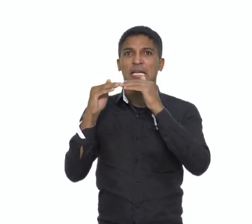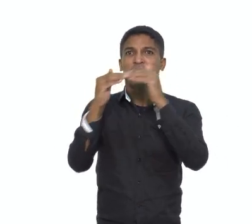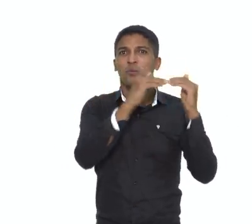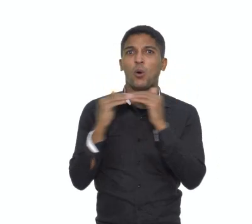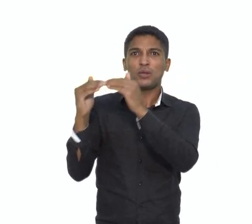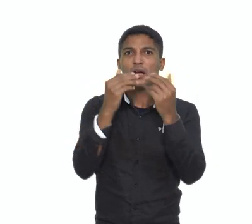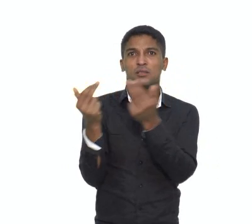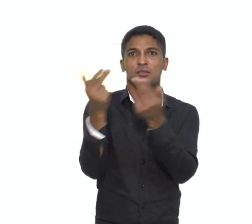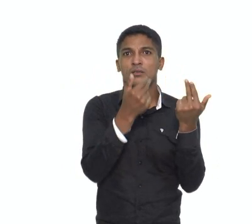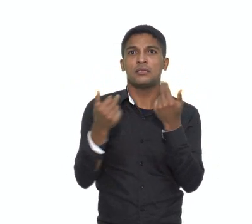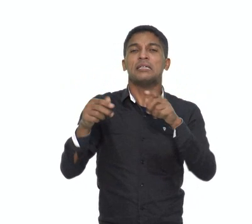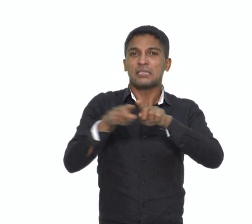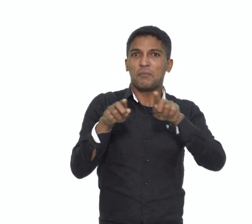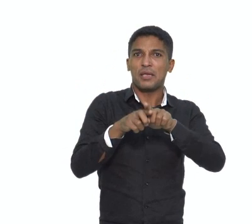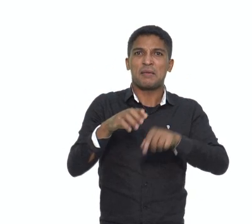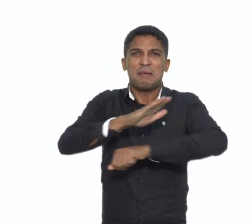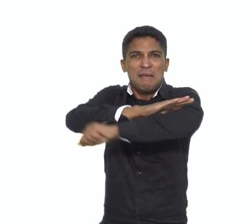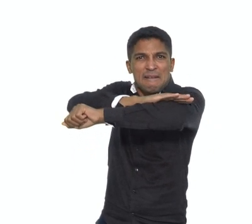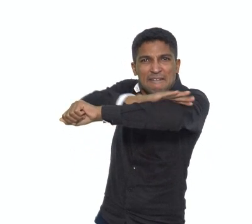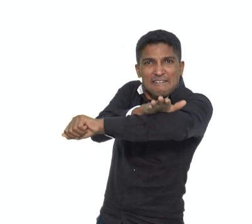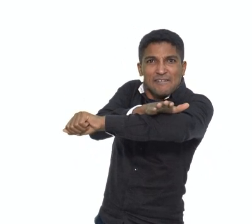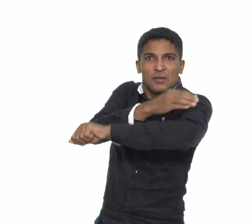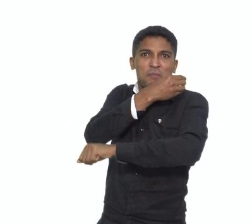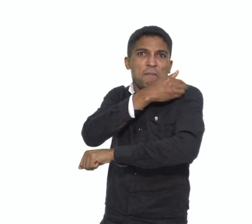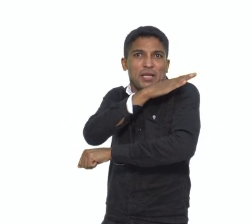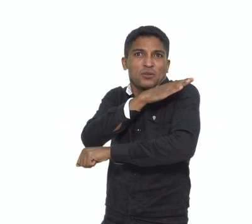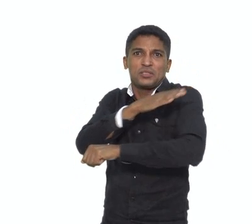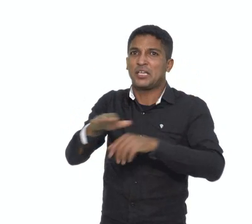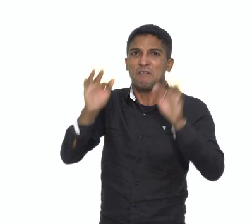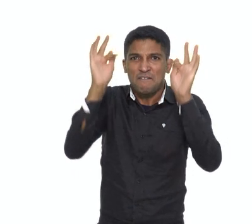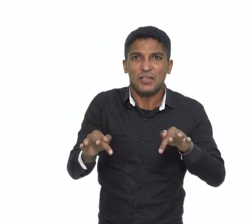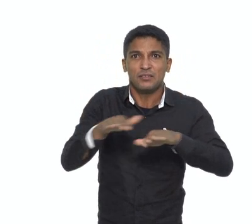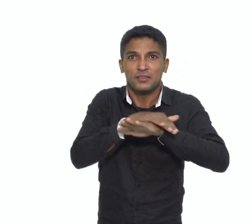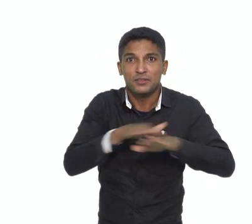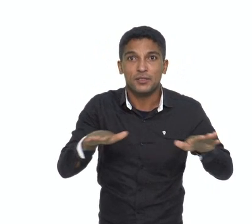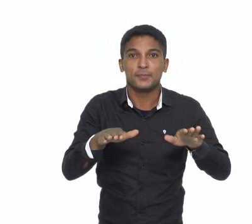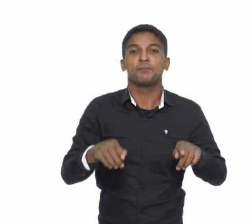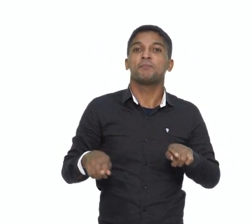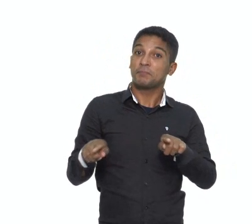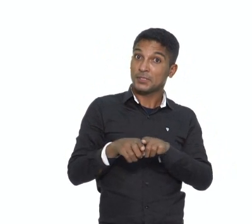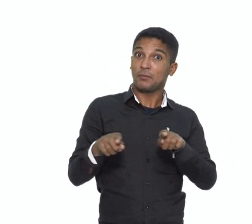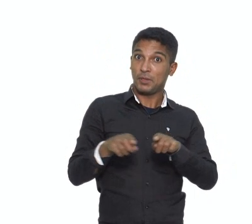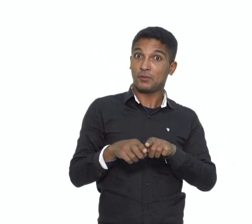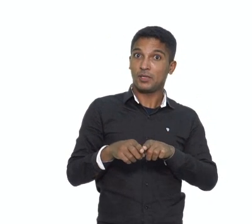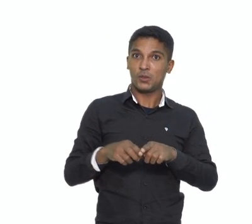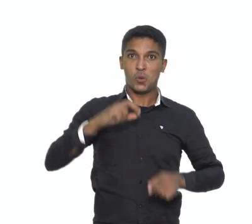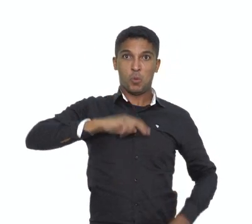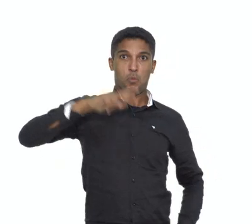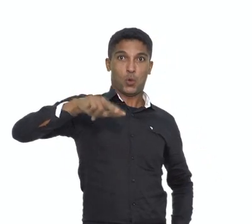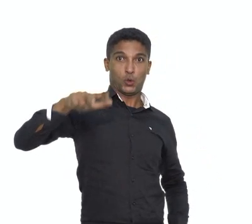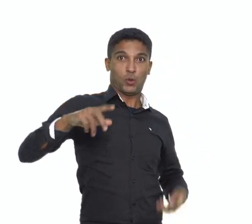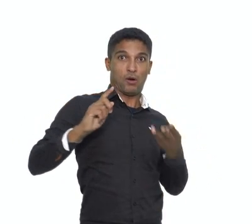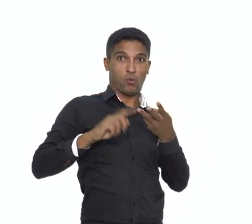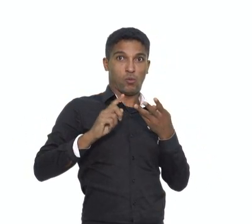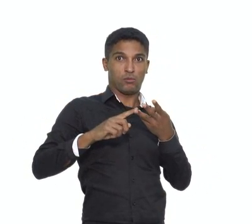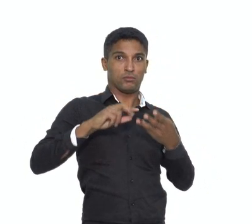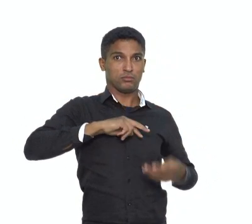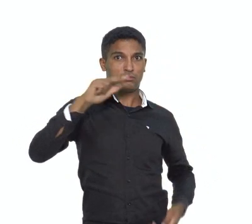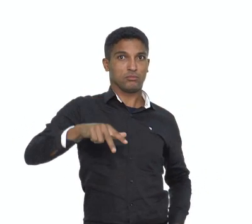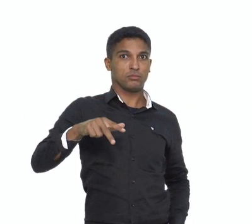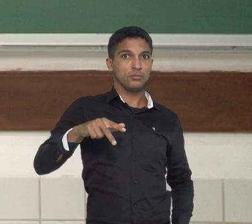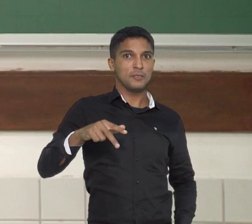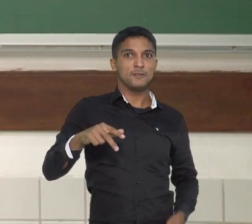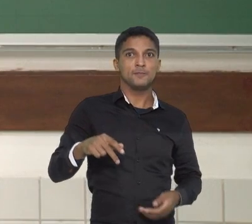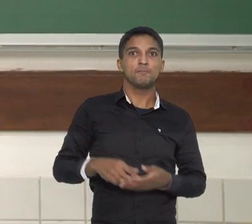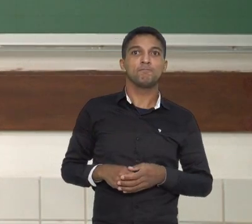preconceito. Além também dos problemas políticos, né, separar em relação a Portugal e mesmo da questão